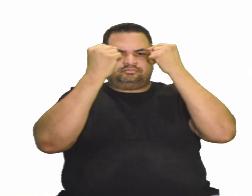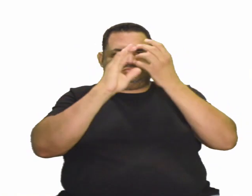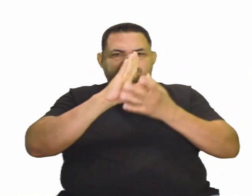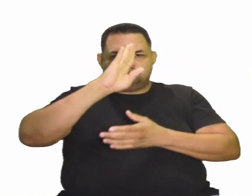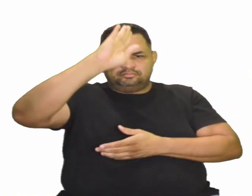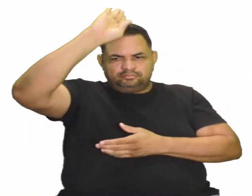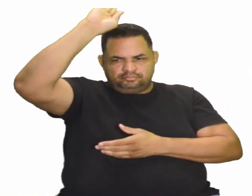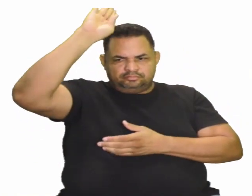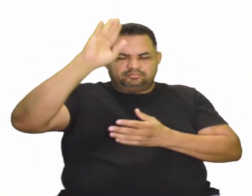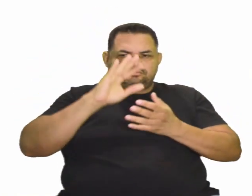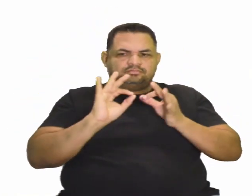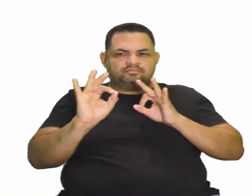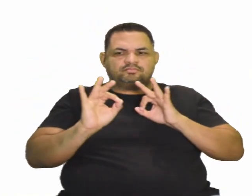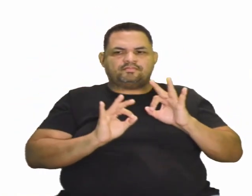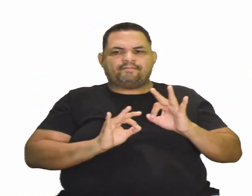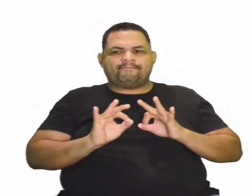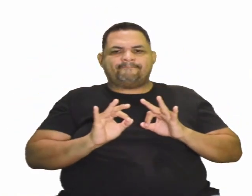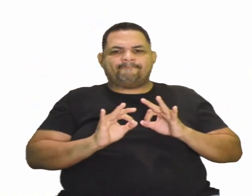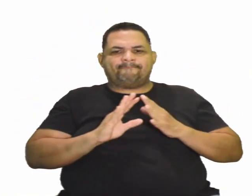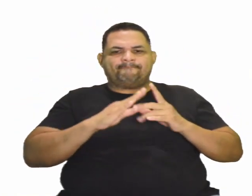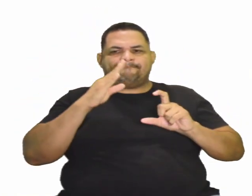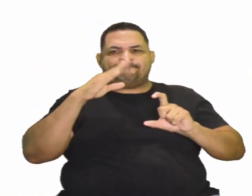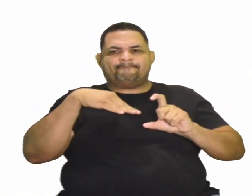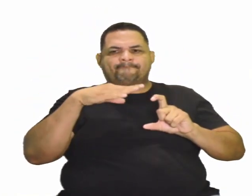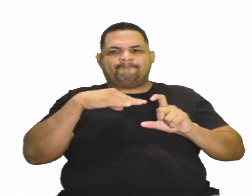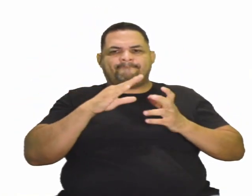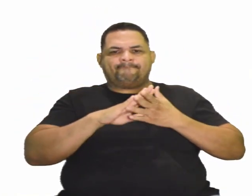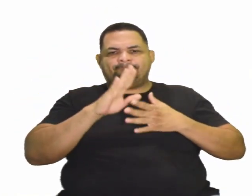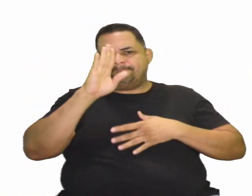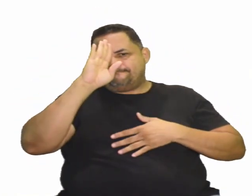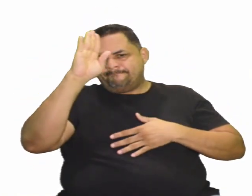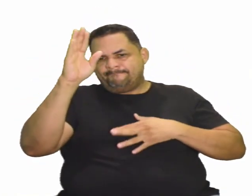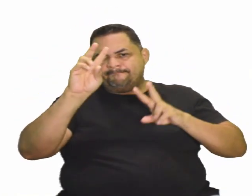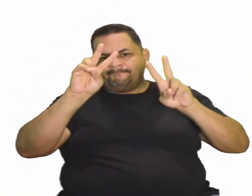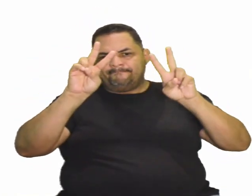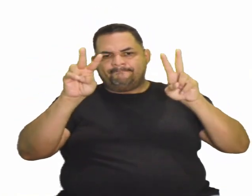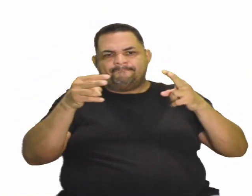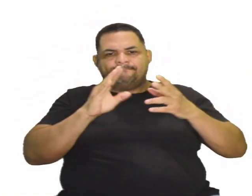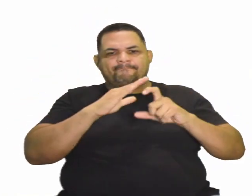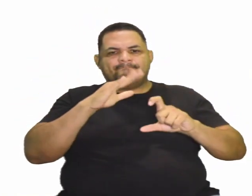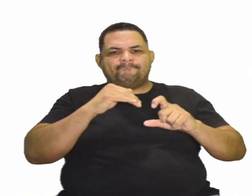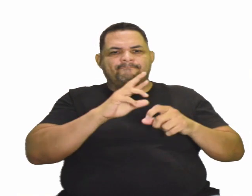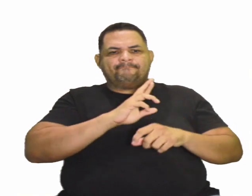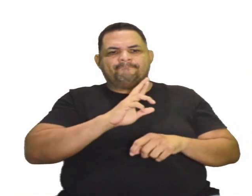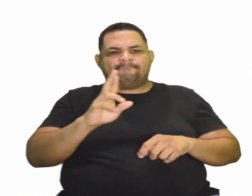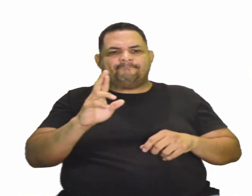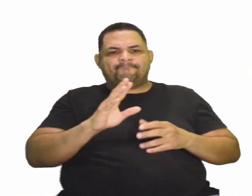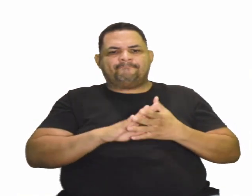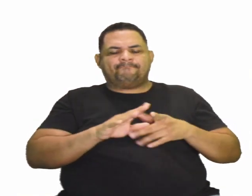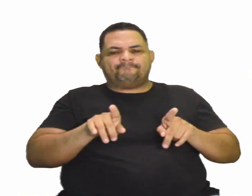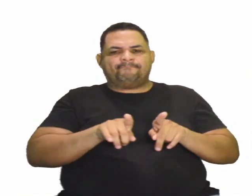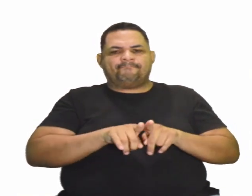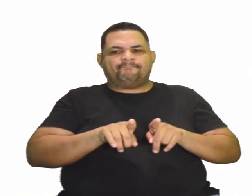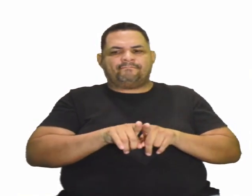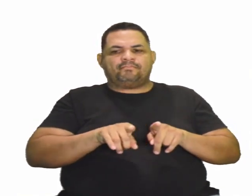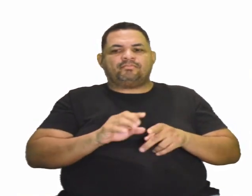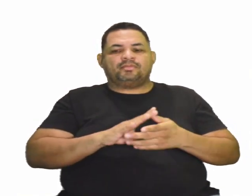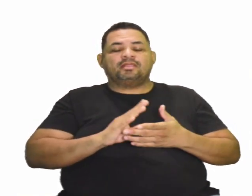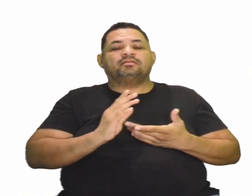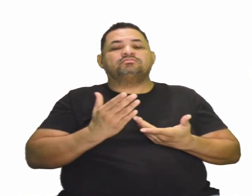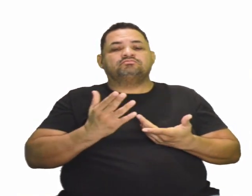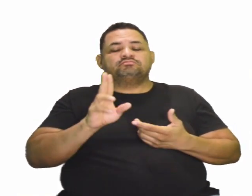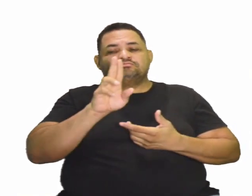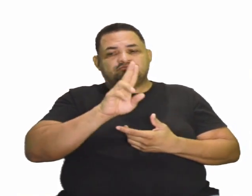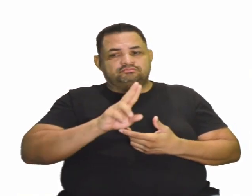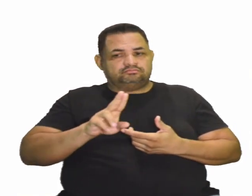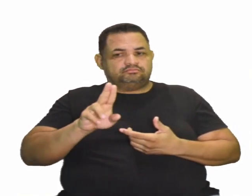seja, os mitos, principalmente os mitos, né? Os temas mitológicos e religiosos ainda eram abordados, como